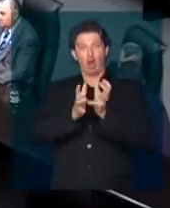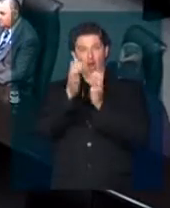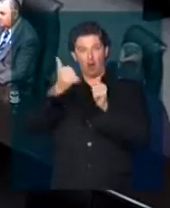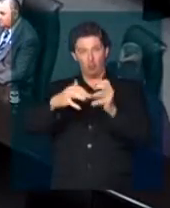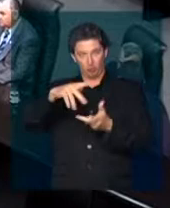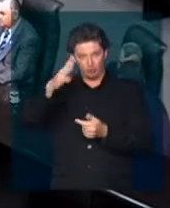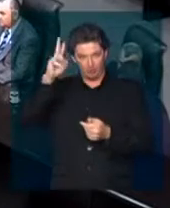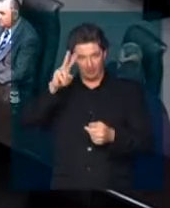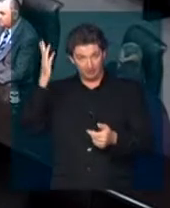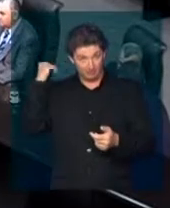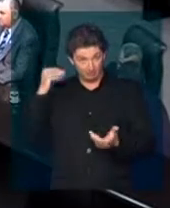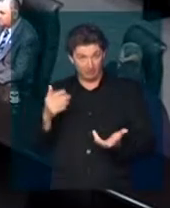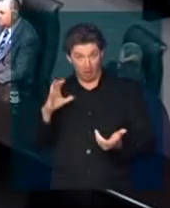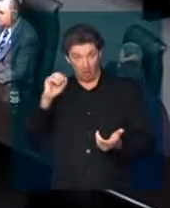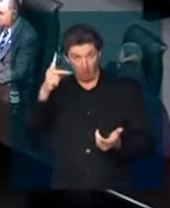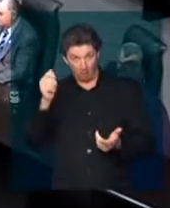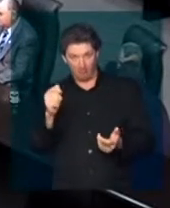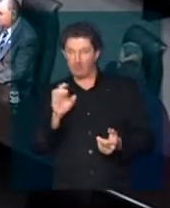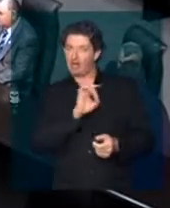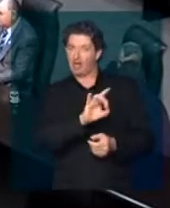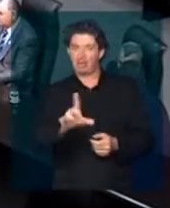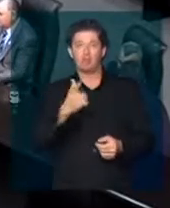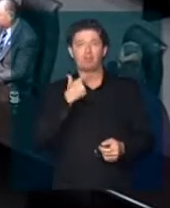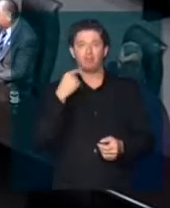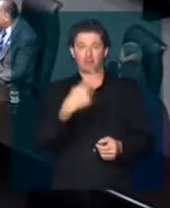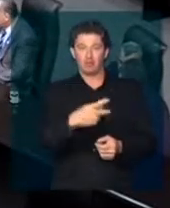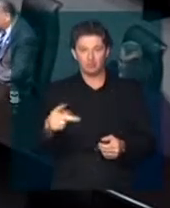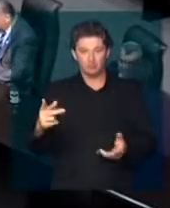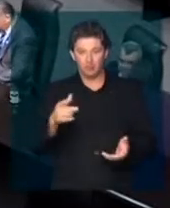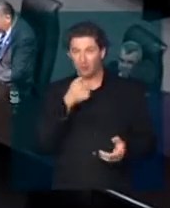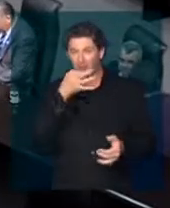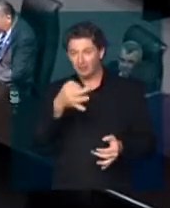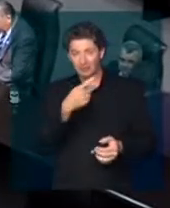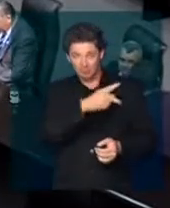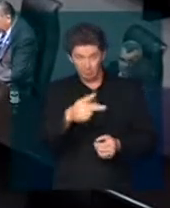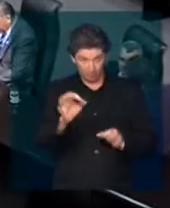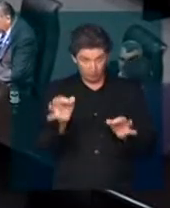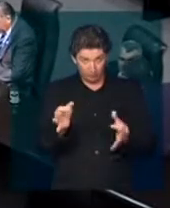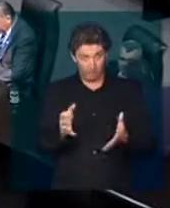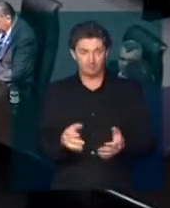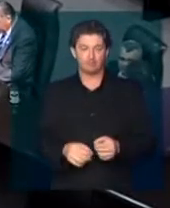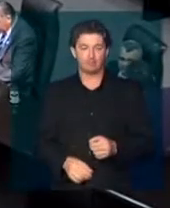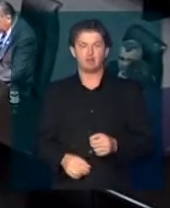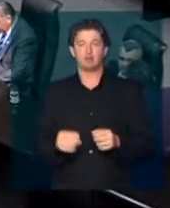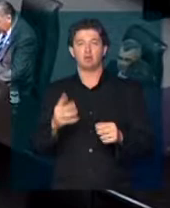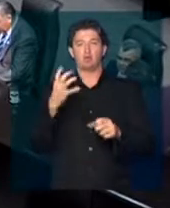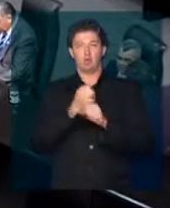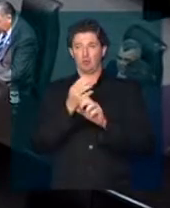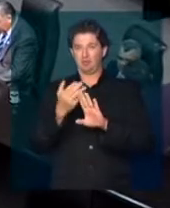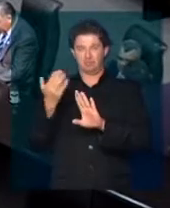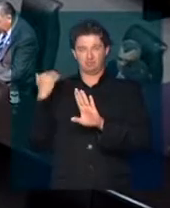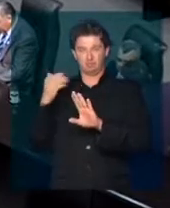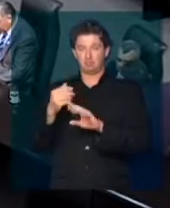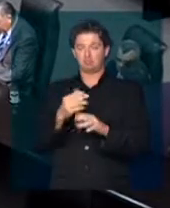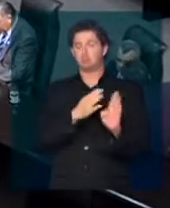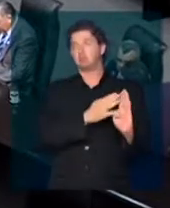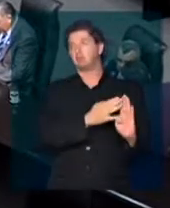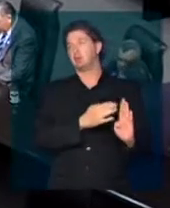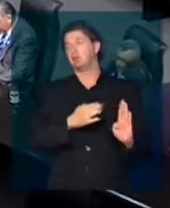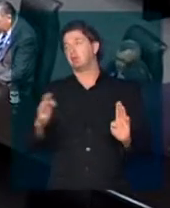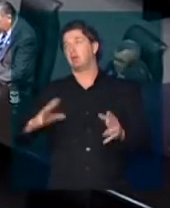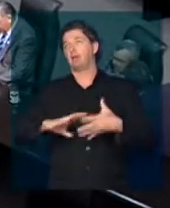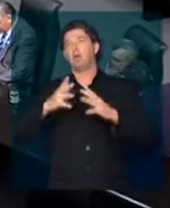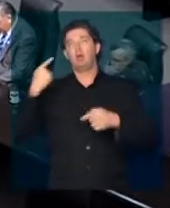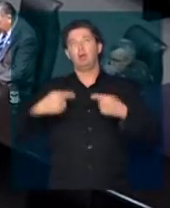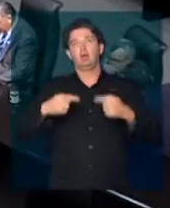do Mundo. Cada um tem a sua. Nós passamos momentos, a legislatura passada, quase inteira, discutindo